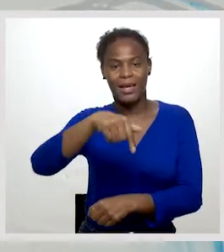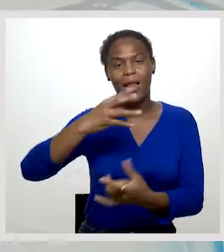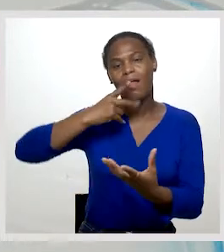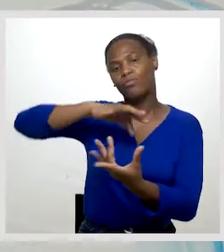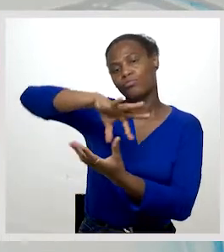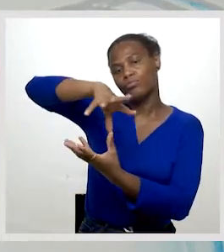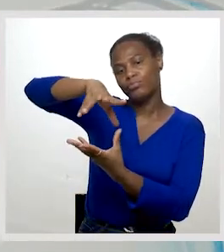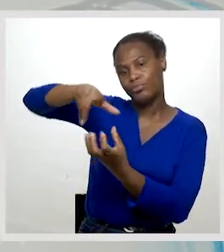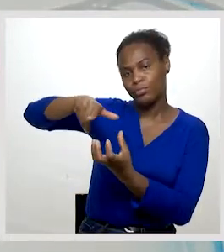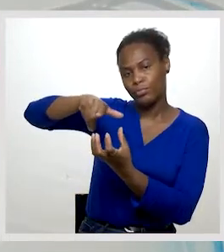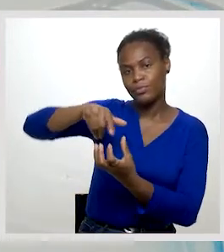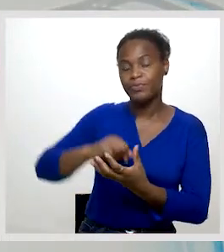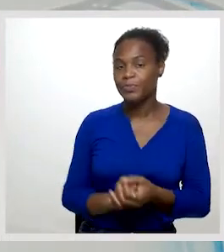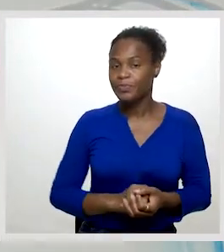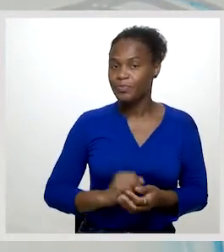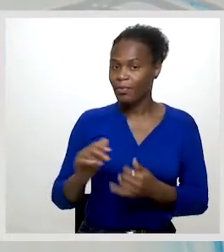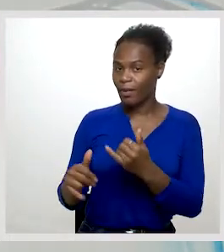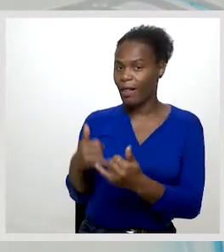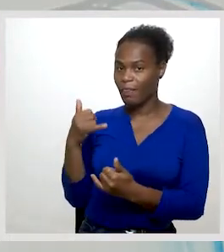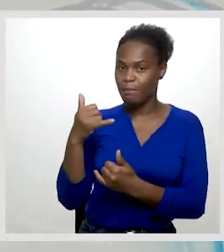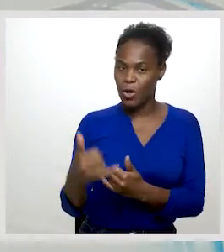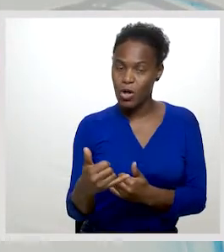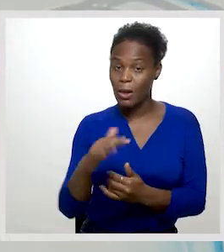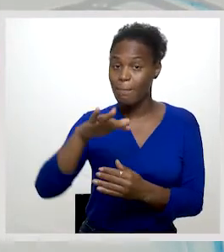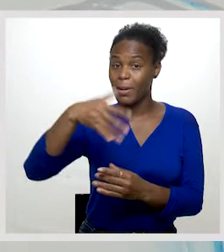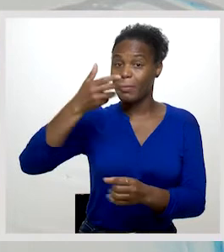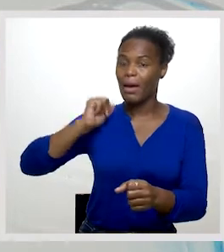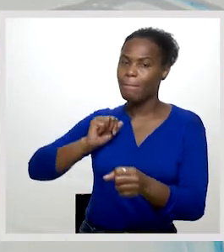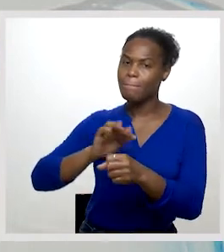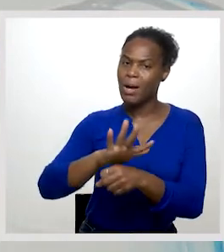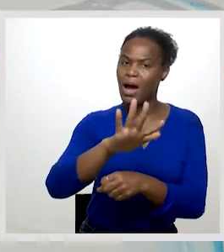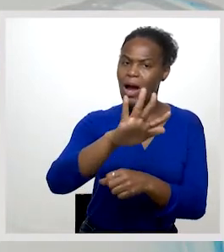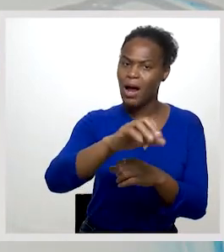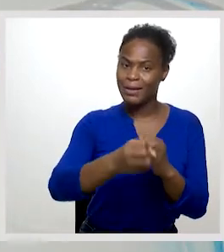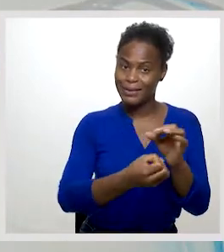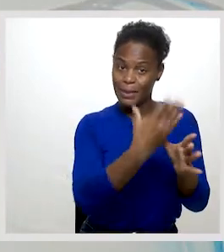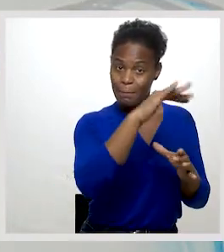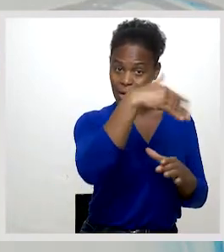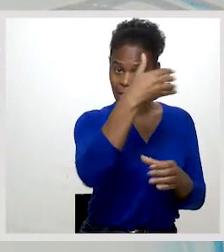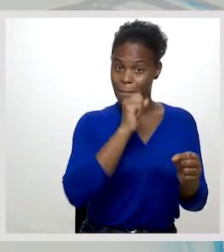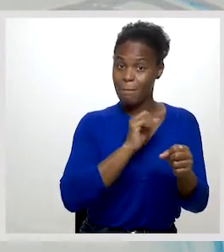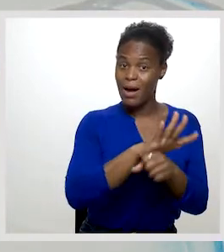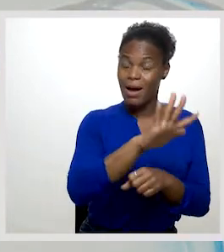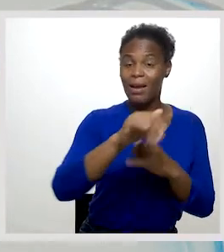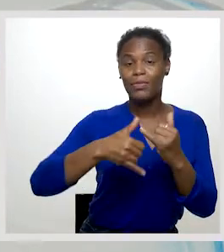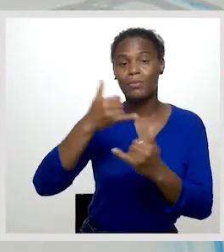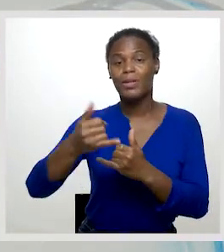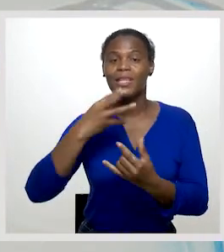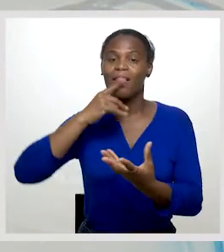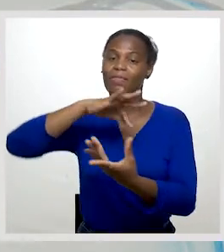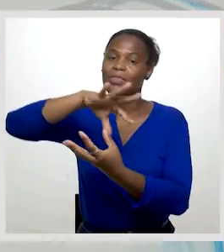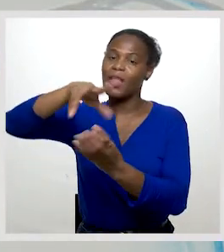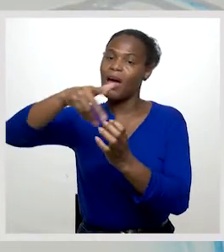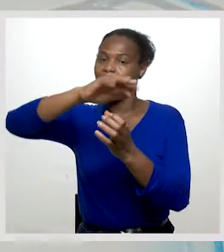nosso planeta. Depois que se formou os primeiros mares, o que aconteceu? A Terra veio,